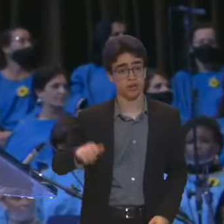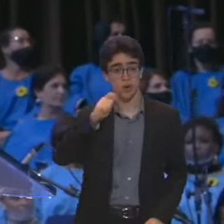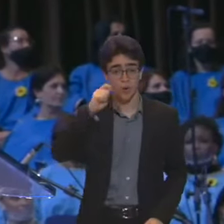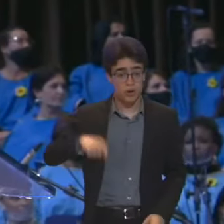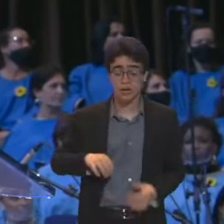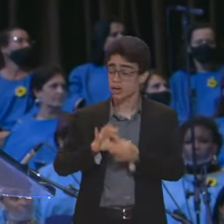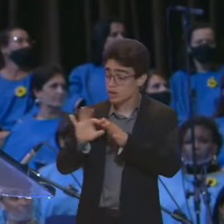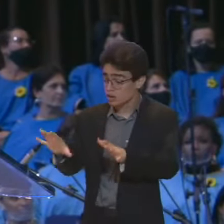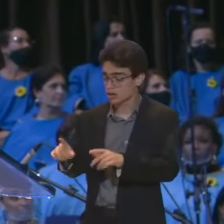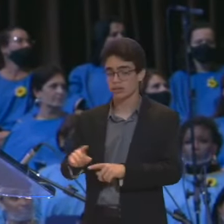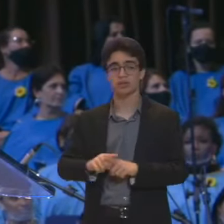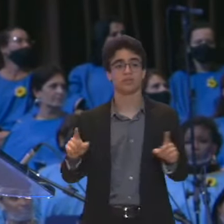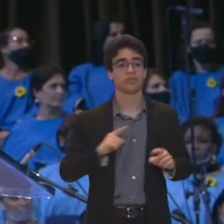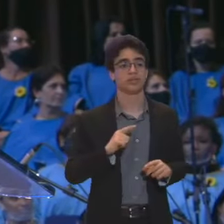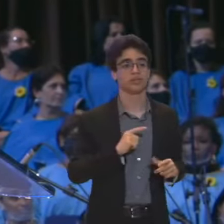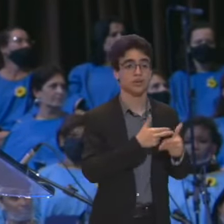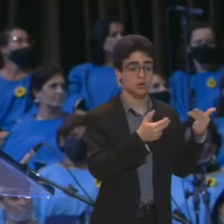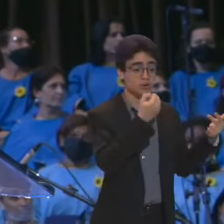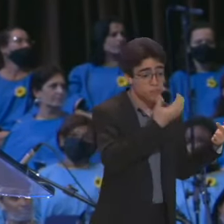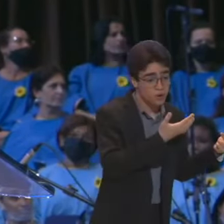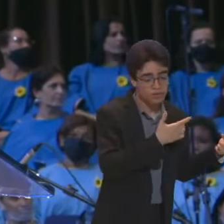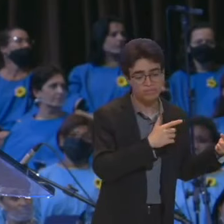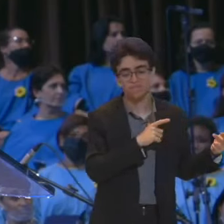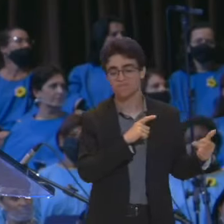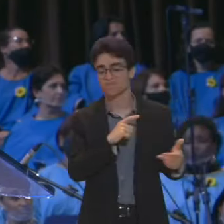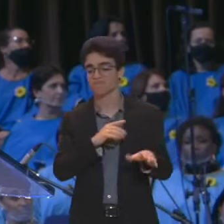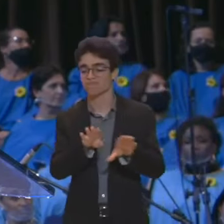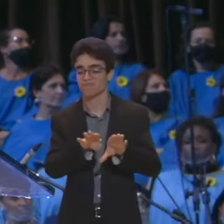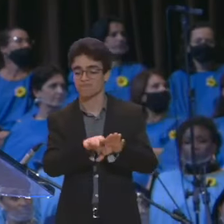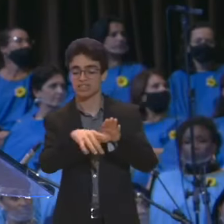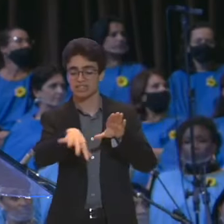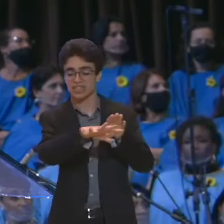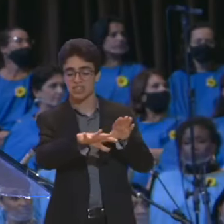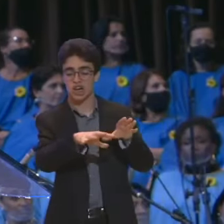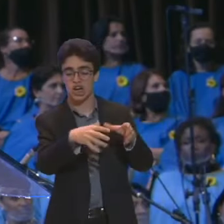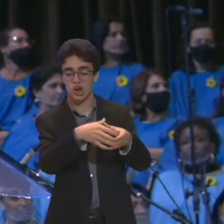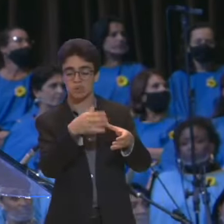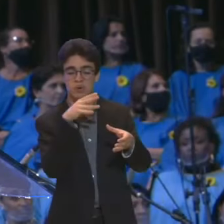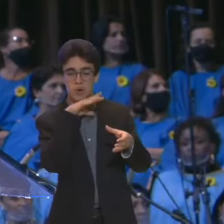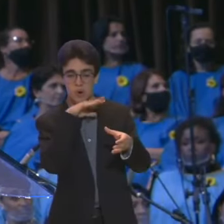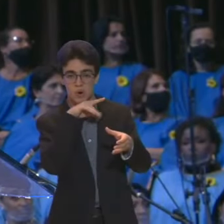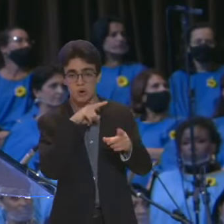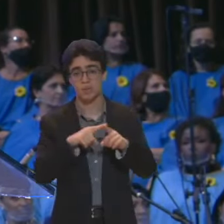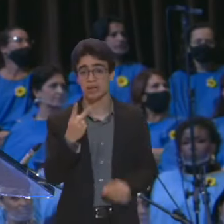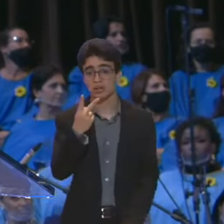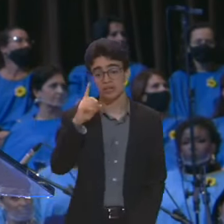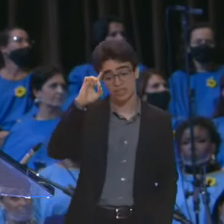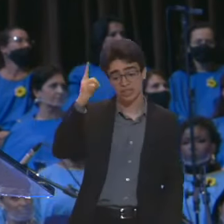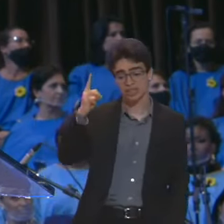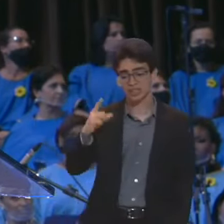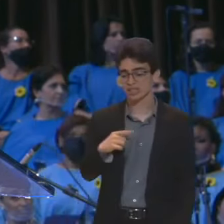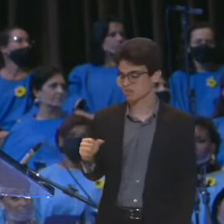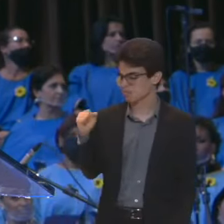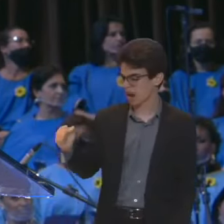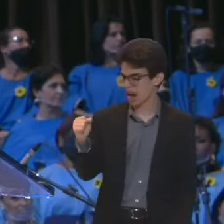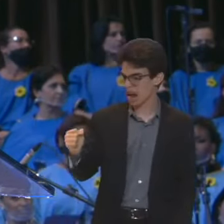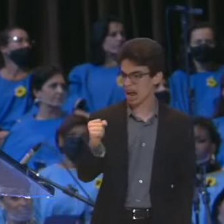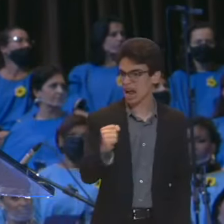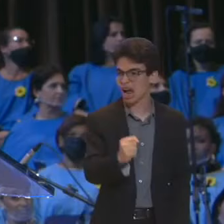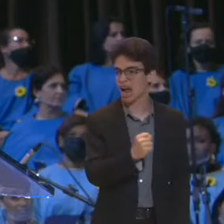que entre as boas organizações vieram as ruins. E em 2 dias mataram 20 e poucas